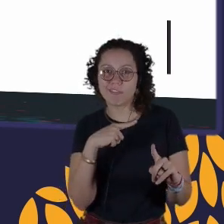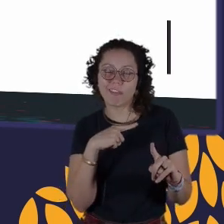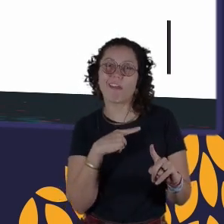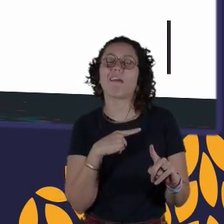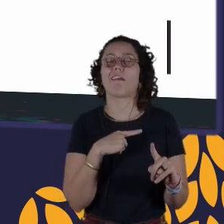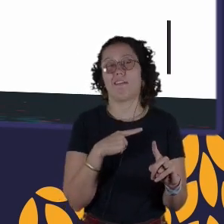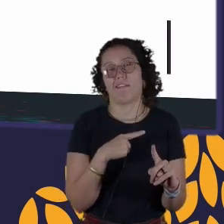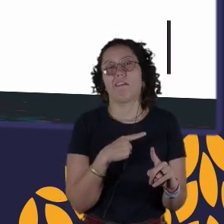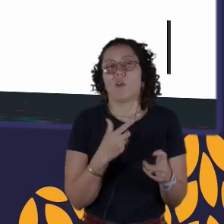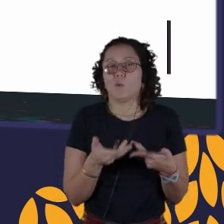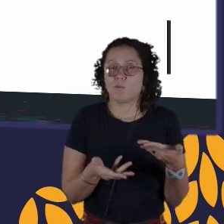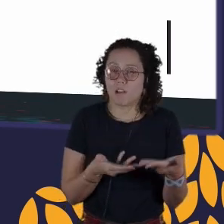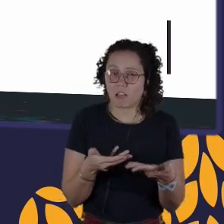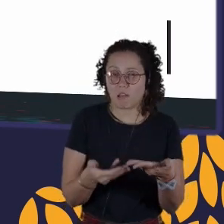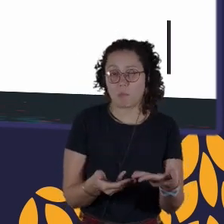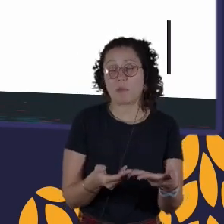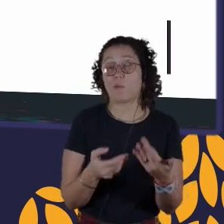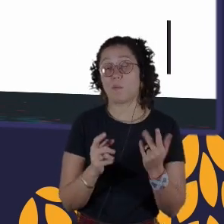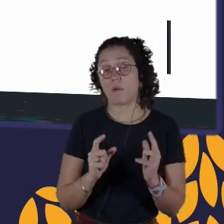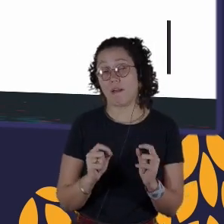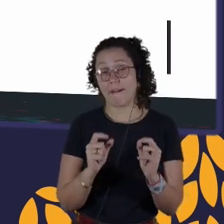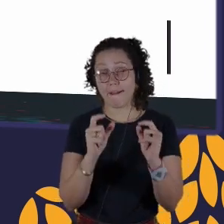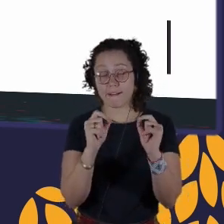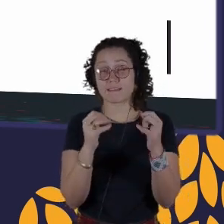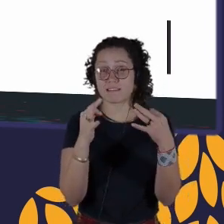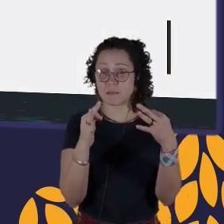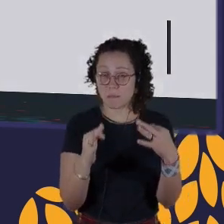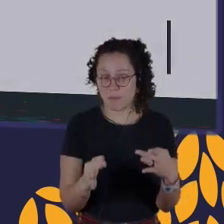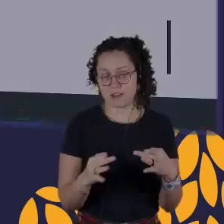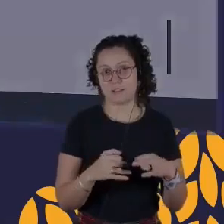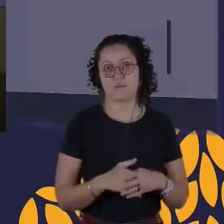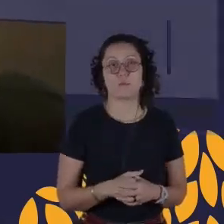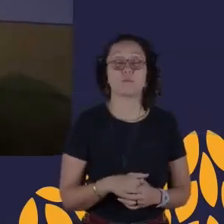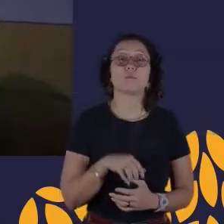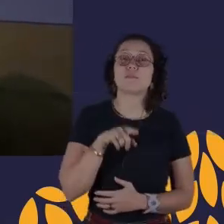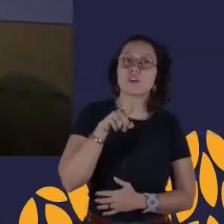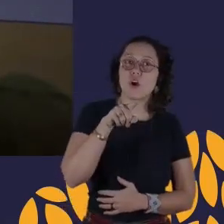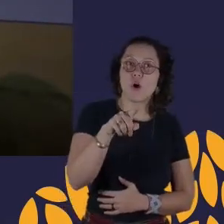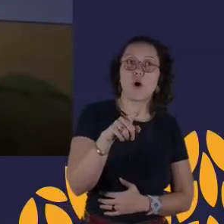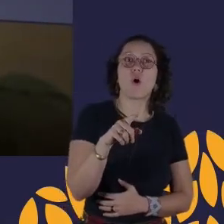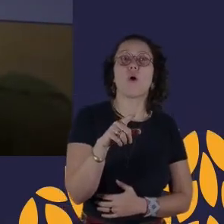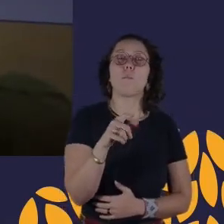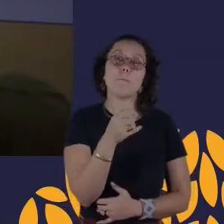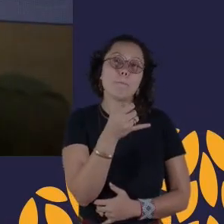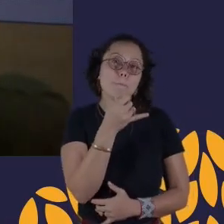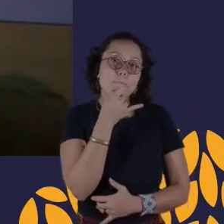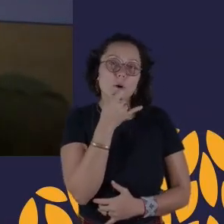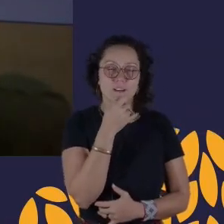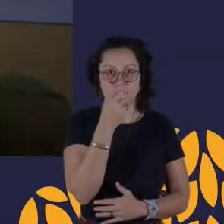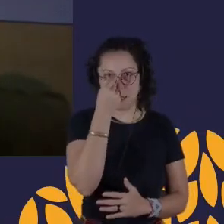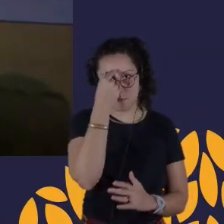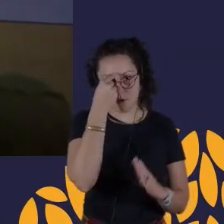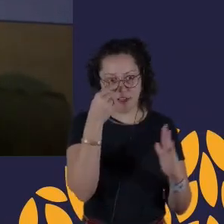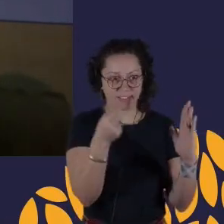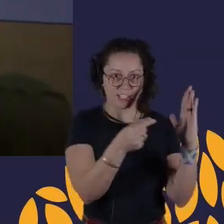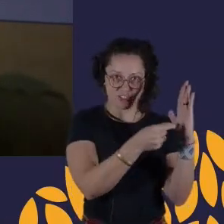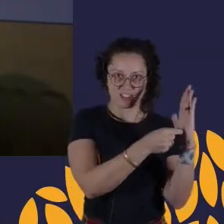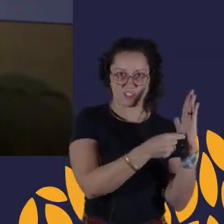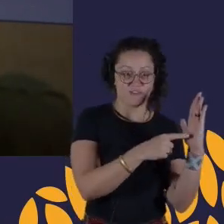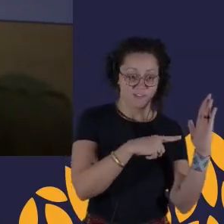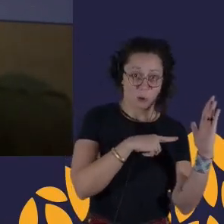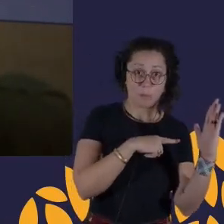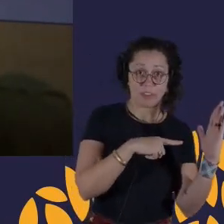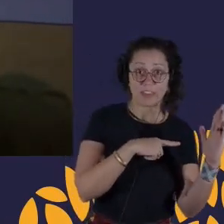como substâncias inteligentes. É como se agora você que tem inteligência artificial, bom, isso é inteligência molecular,